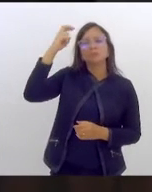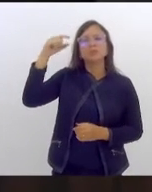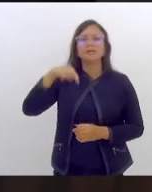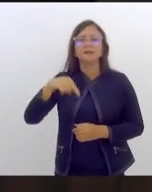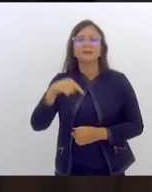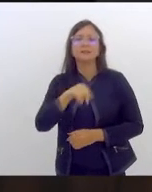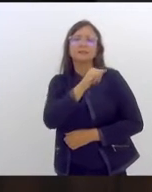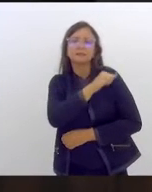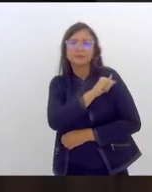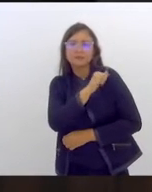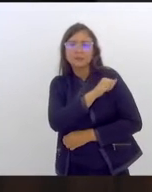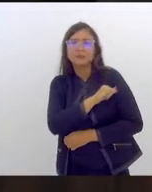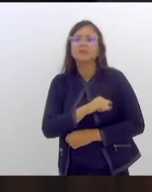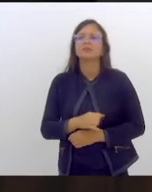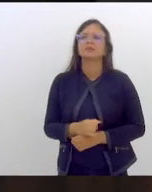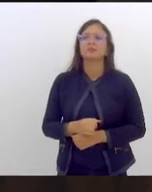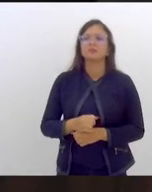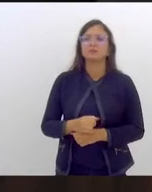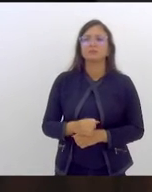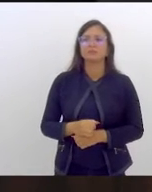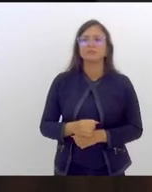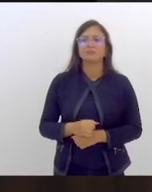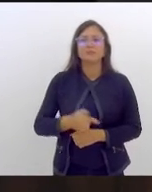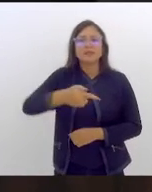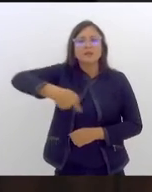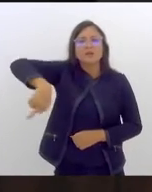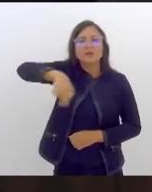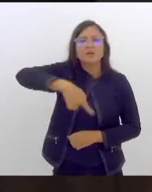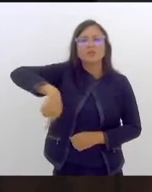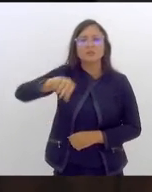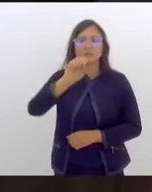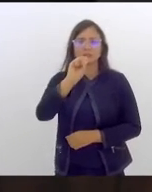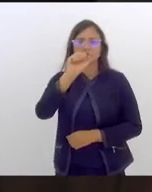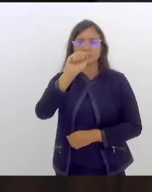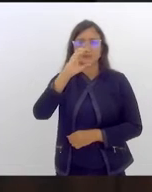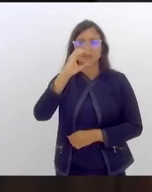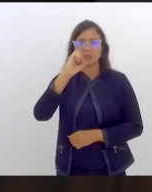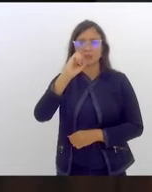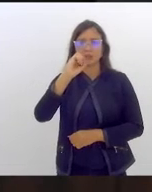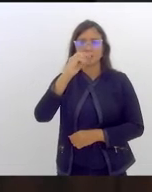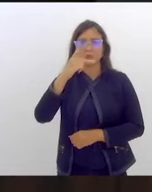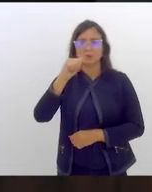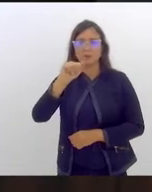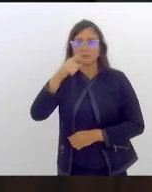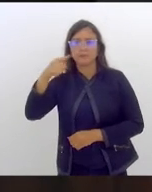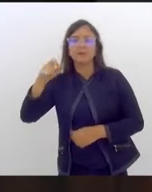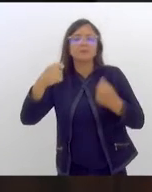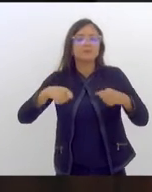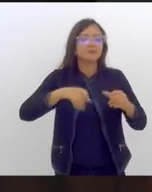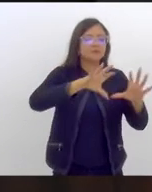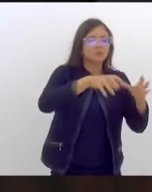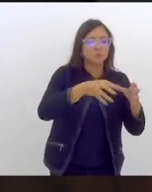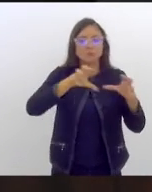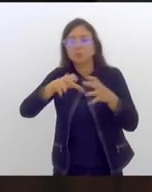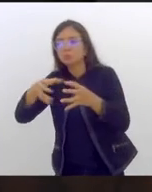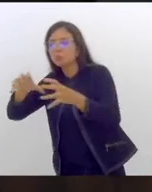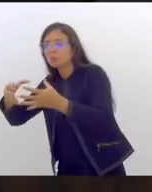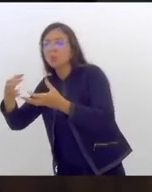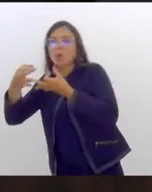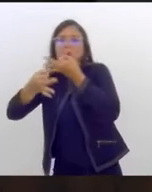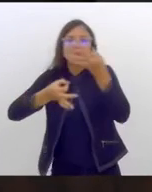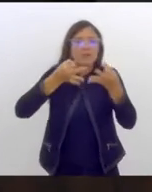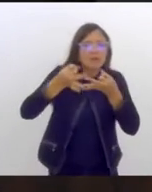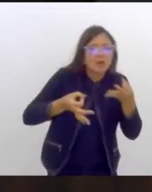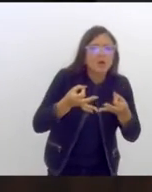quilombo de Sacopã e da outras providências das comissões constituições de Justiça de Cultura